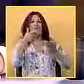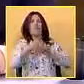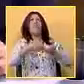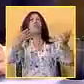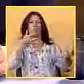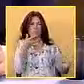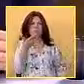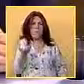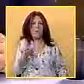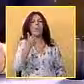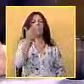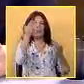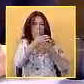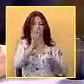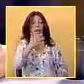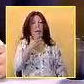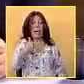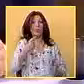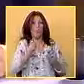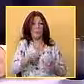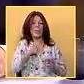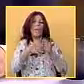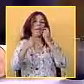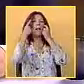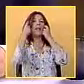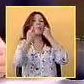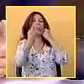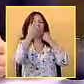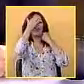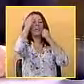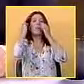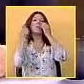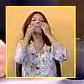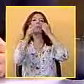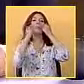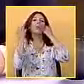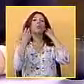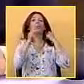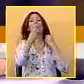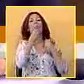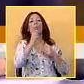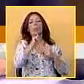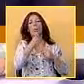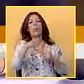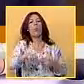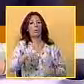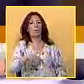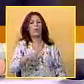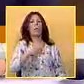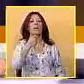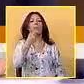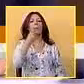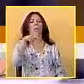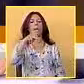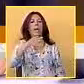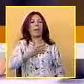noite. Antes de começar, queria só lembrar aqui uma pessoa da cultura que desapareceu hoje, Bernardo Costa.